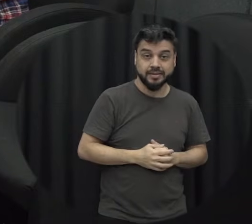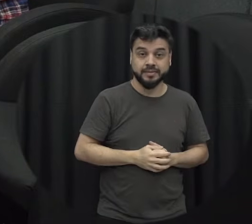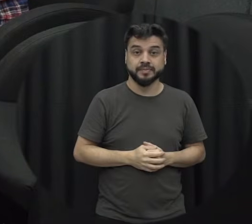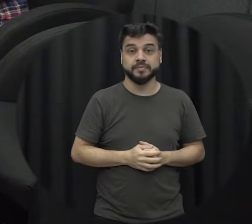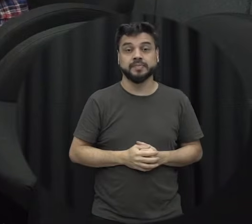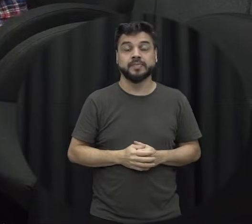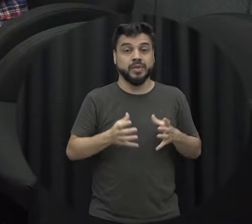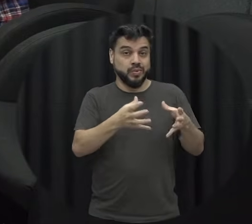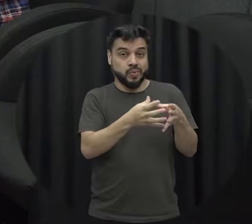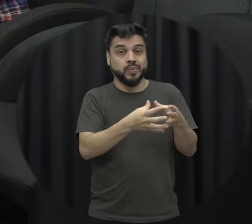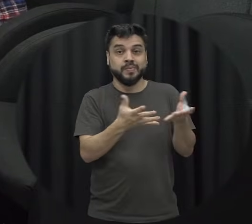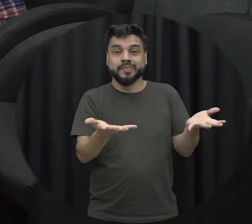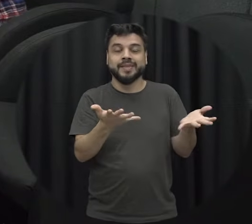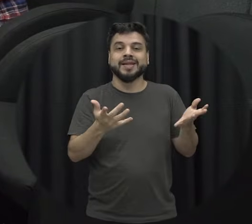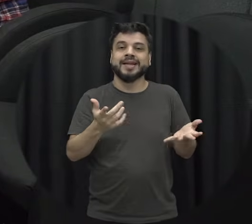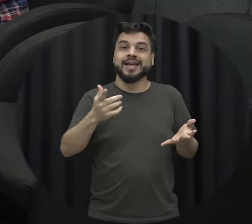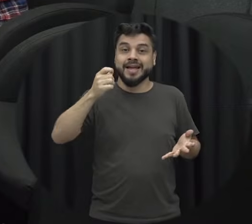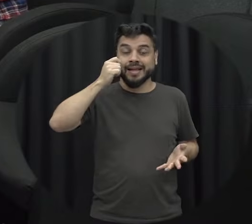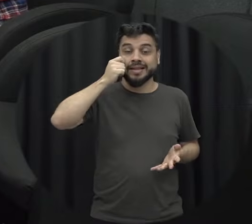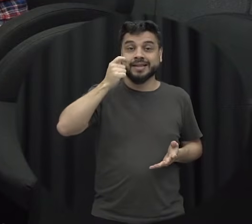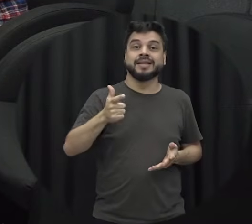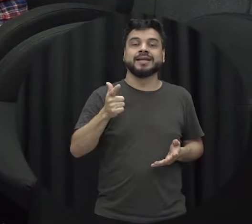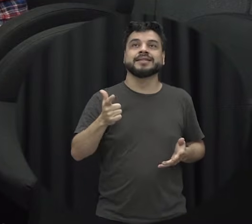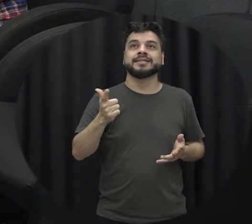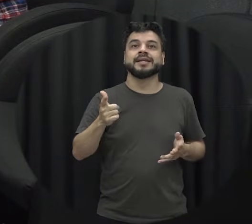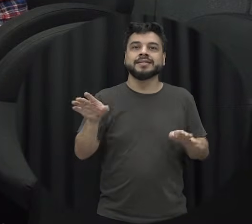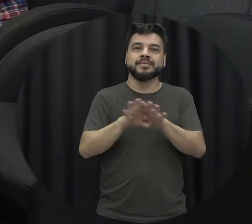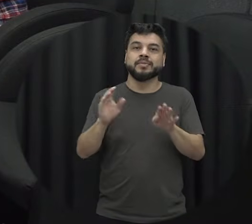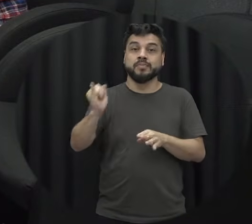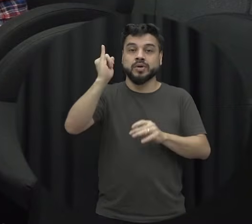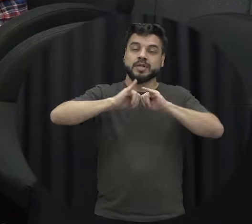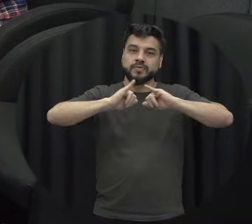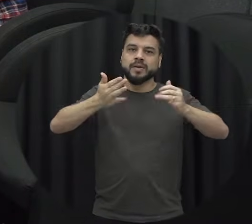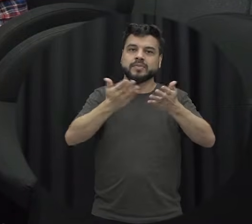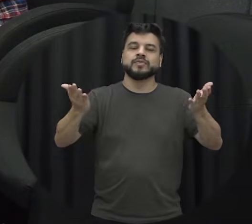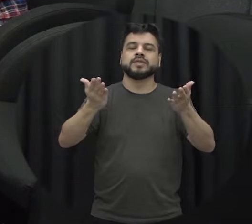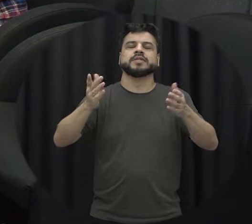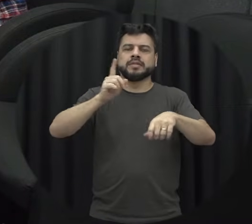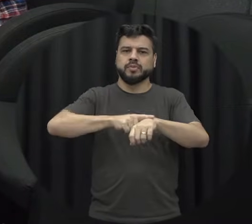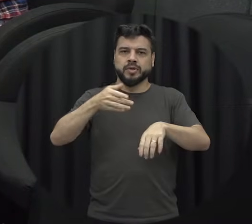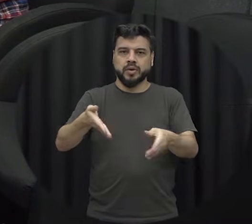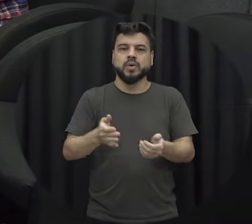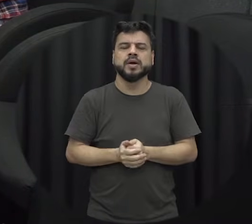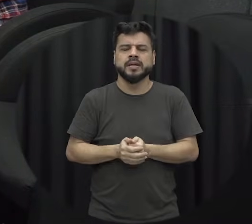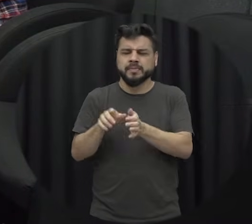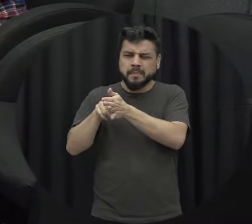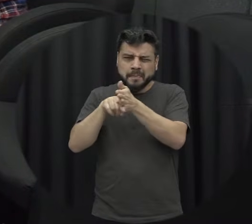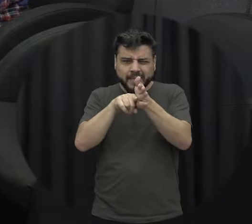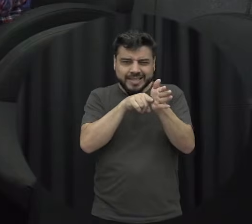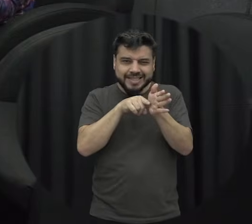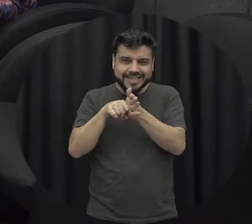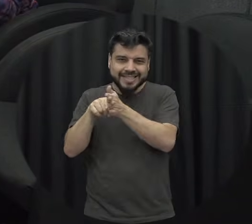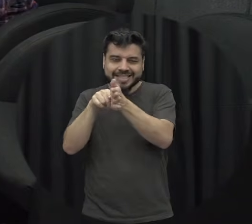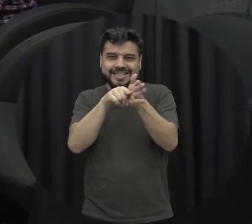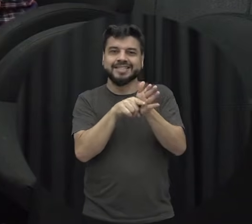É importante eu mencionar nesse momento, né, que esses estudos, né, tanto